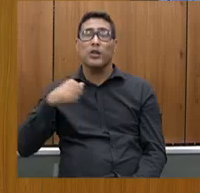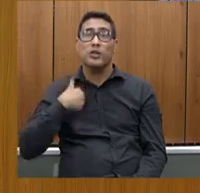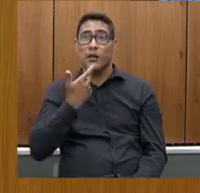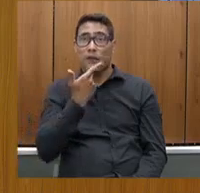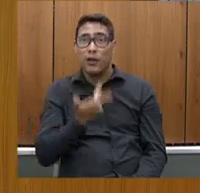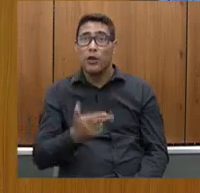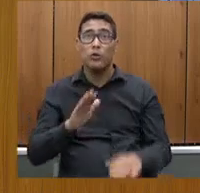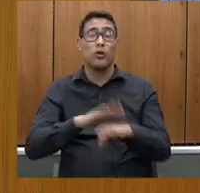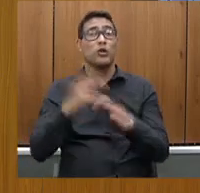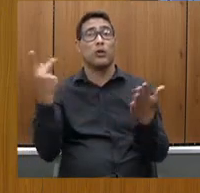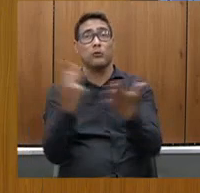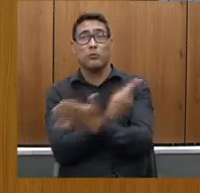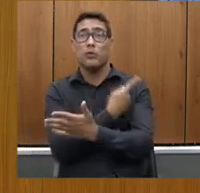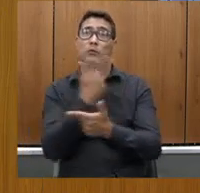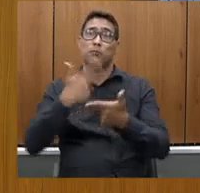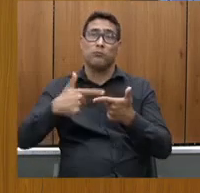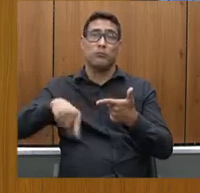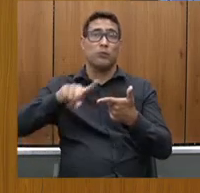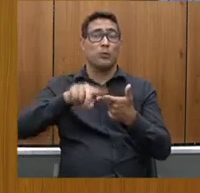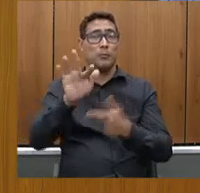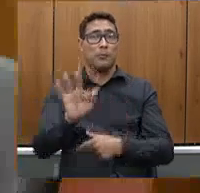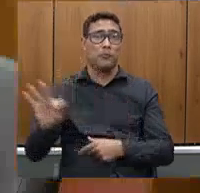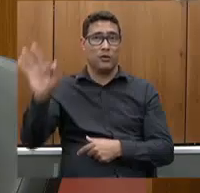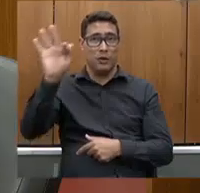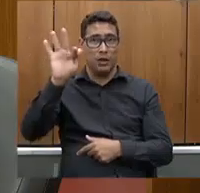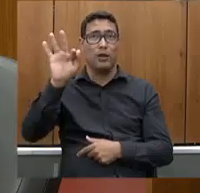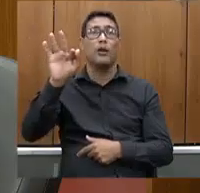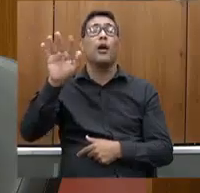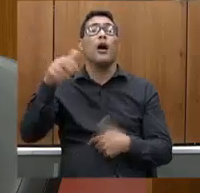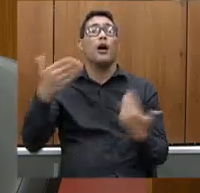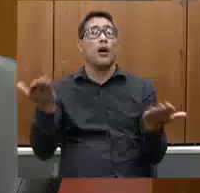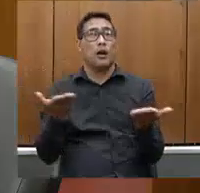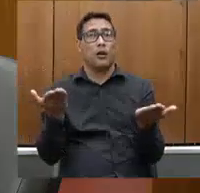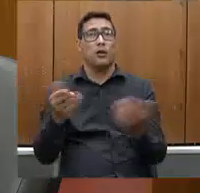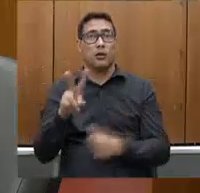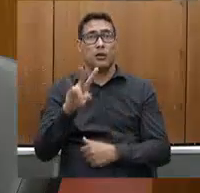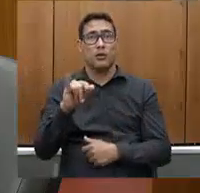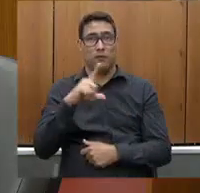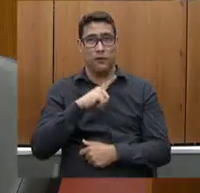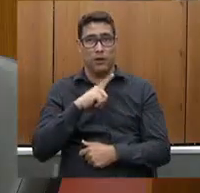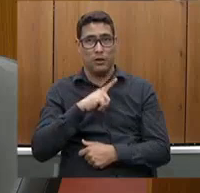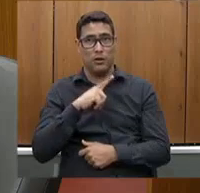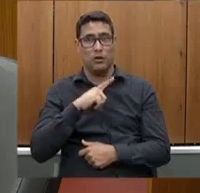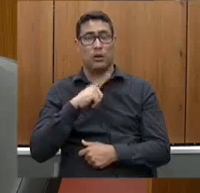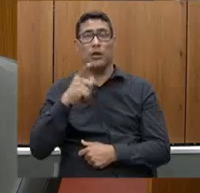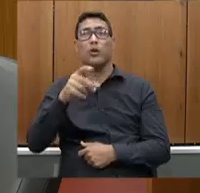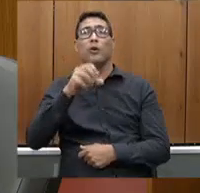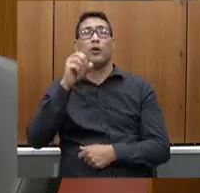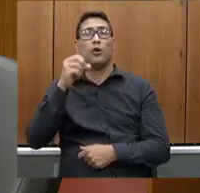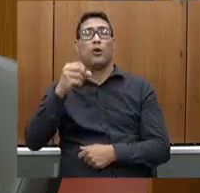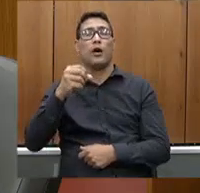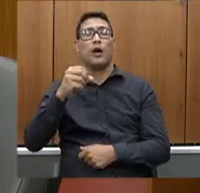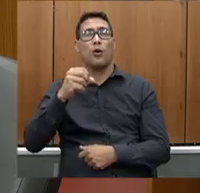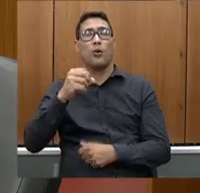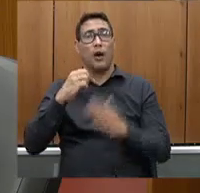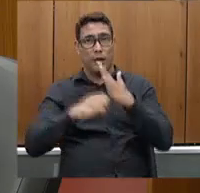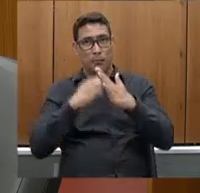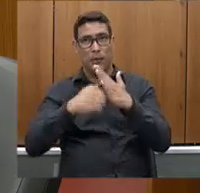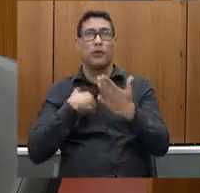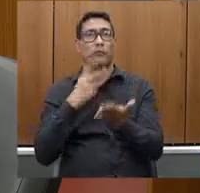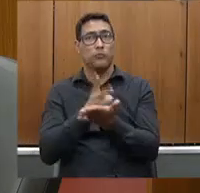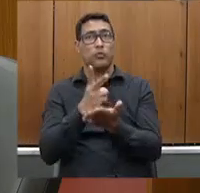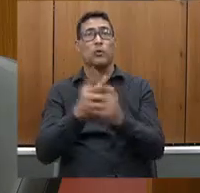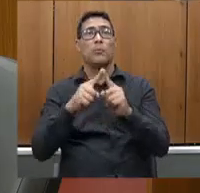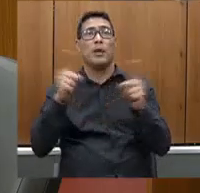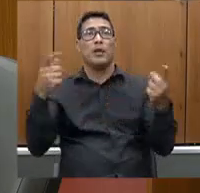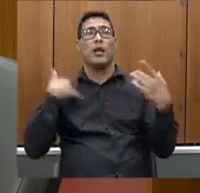e agora nós teremos a renovação da concessão de uma das empresas e ela quer abandonar um